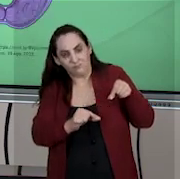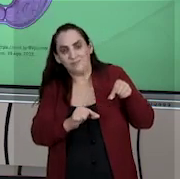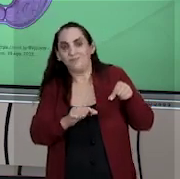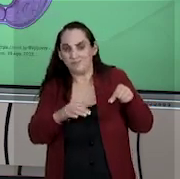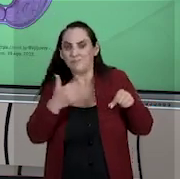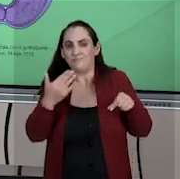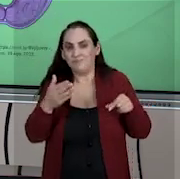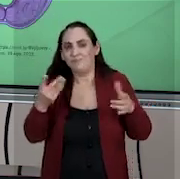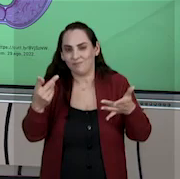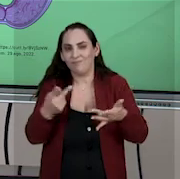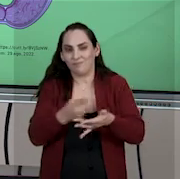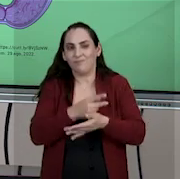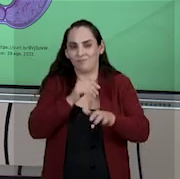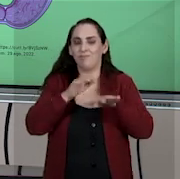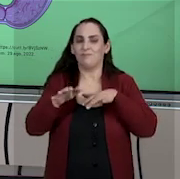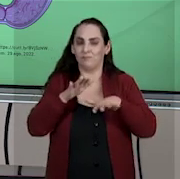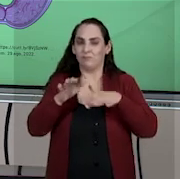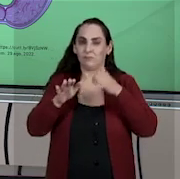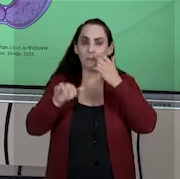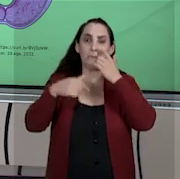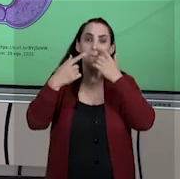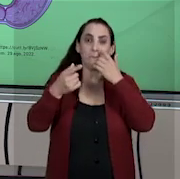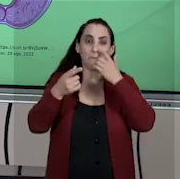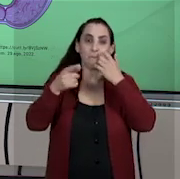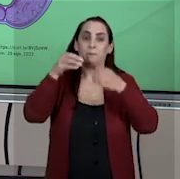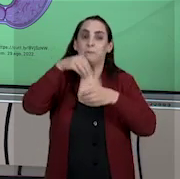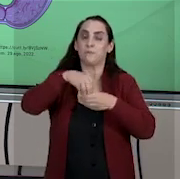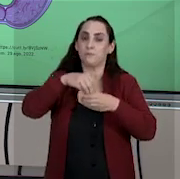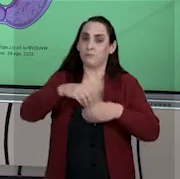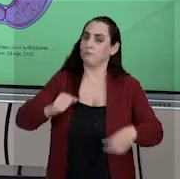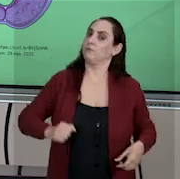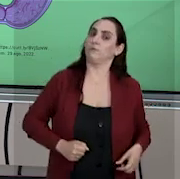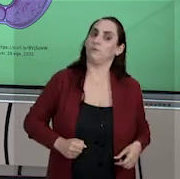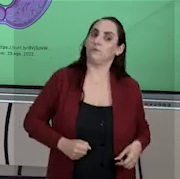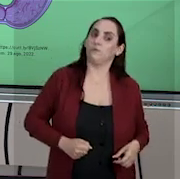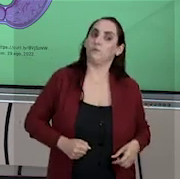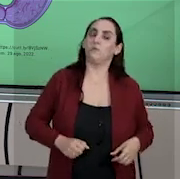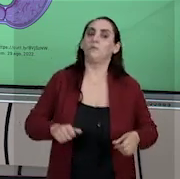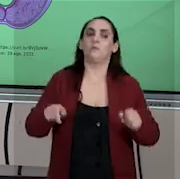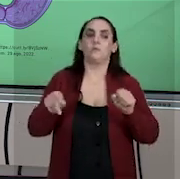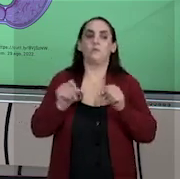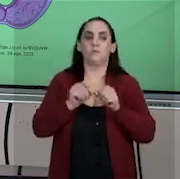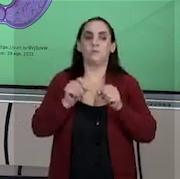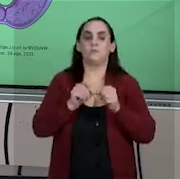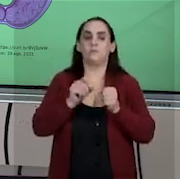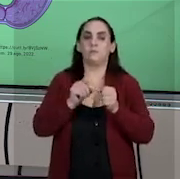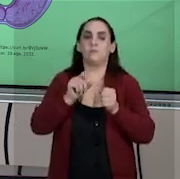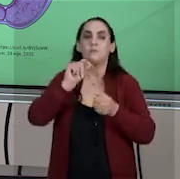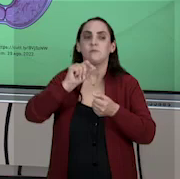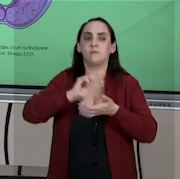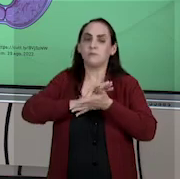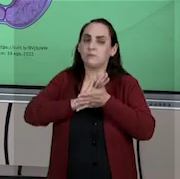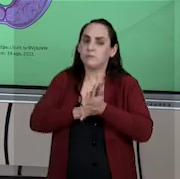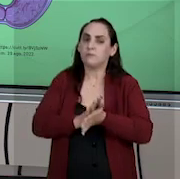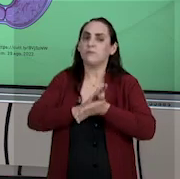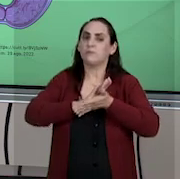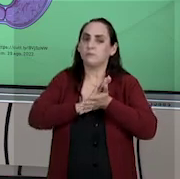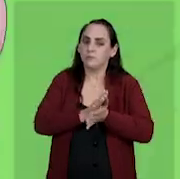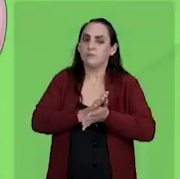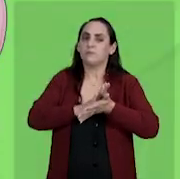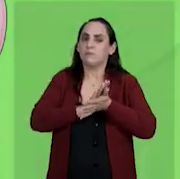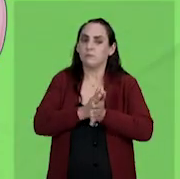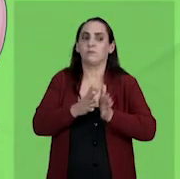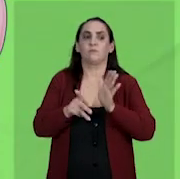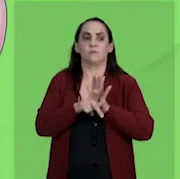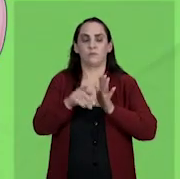passa. Lá no estômago, o alimento ele vai ser macerado e também vai sofrer ação química e